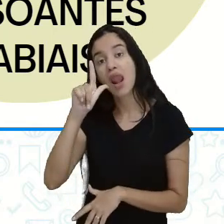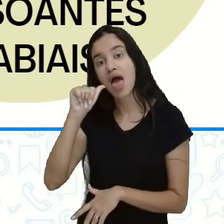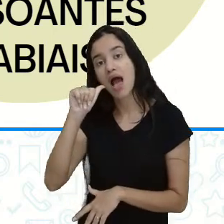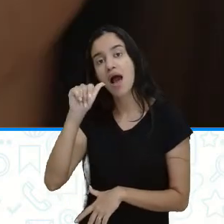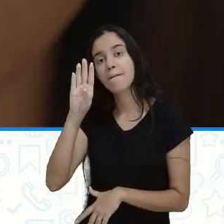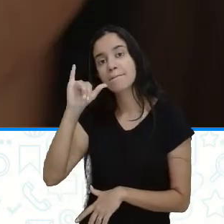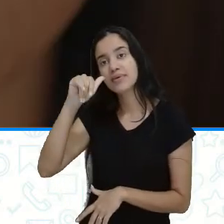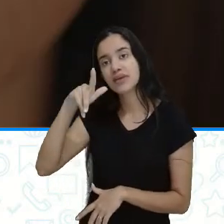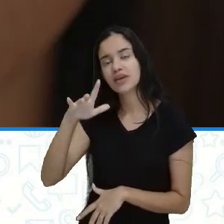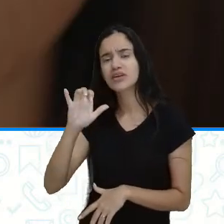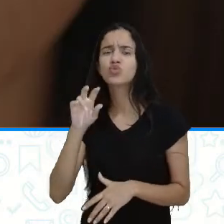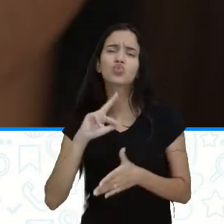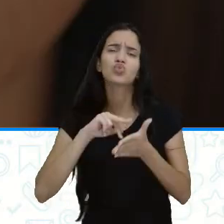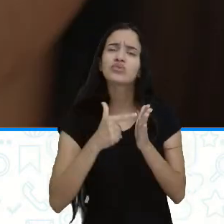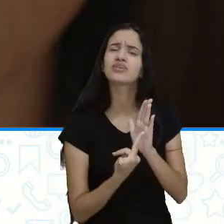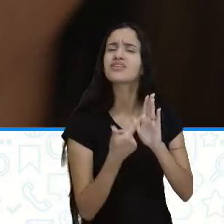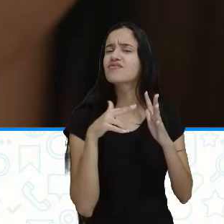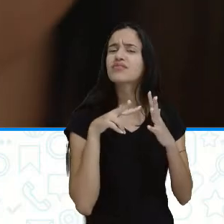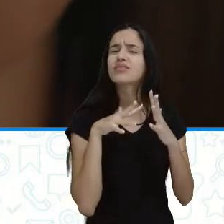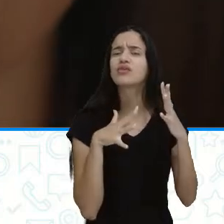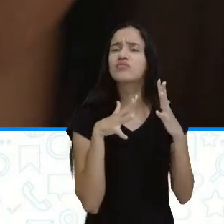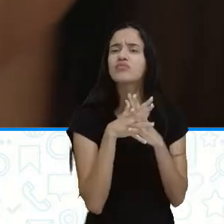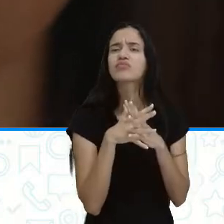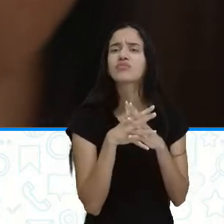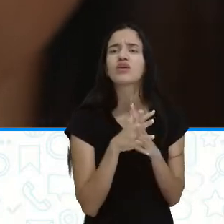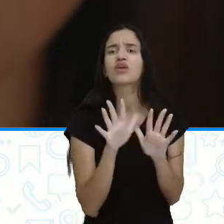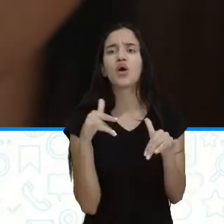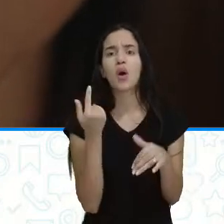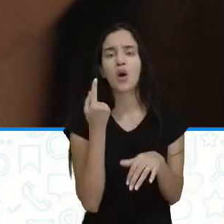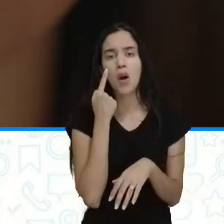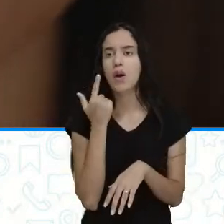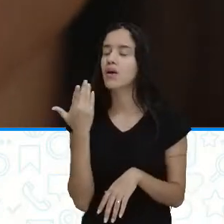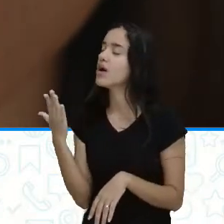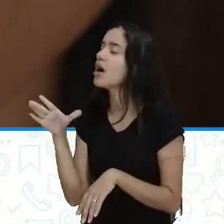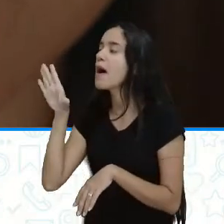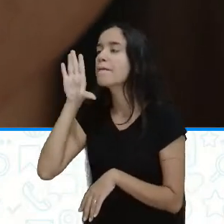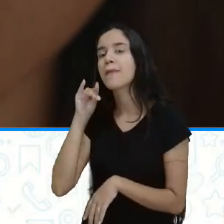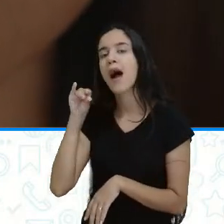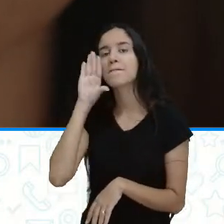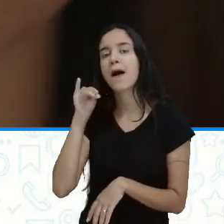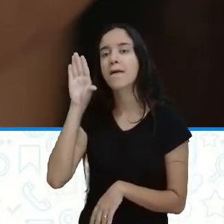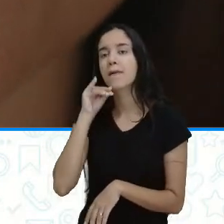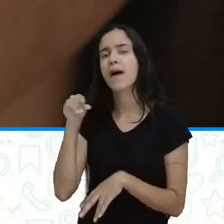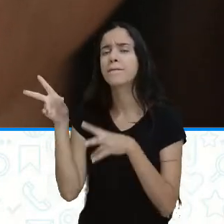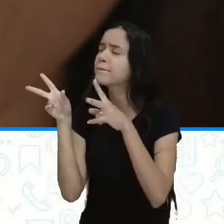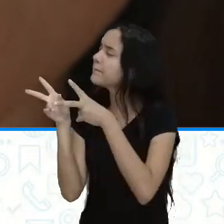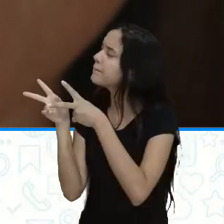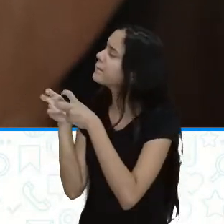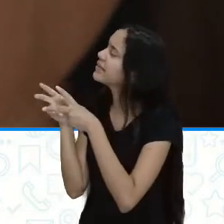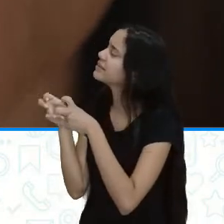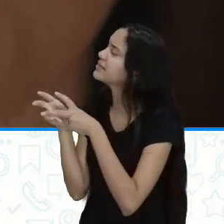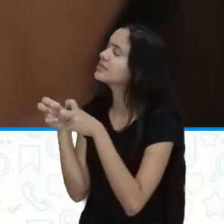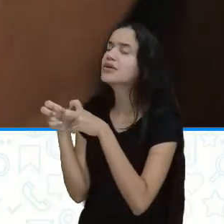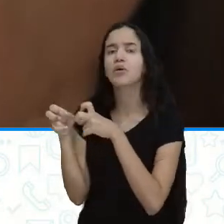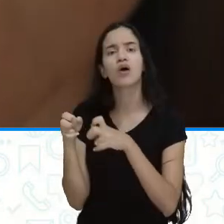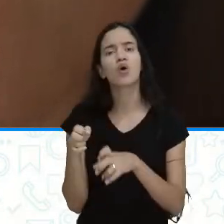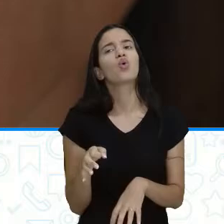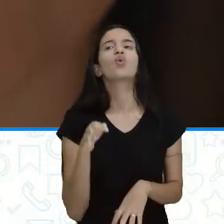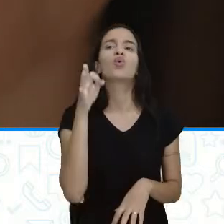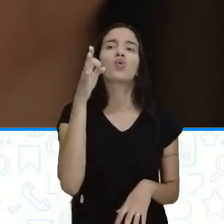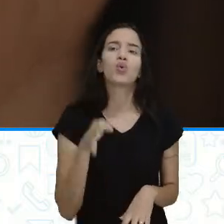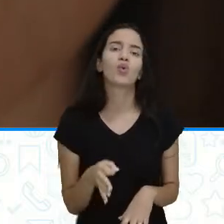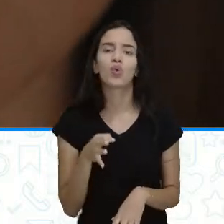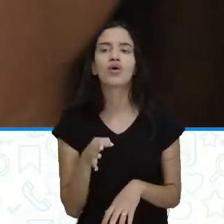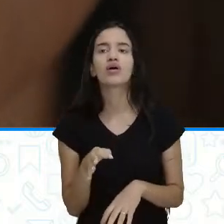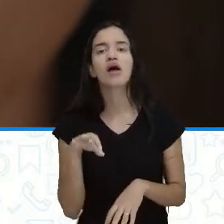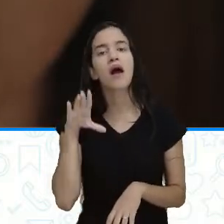que significa uma consoante bilabial? Olha aí a boca dessa moça quando ela fala. Com certeza,